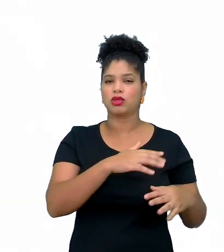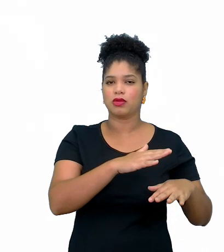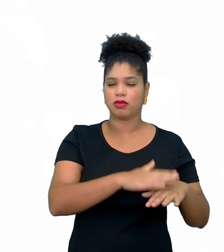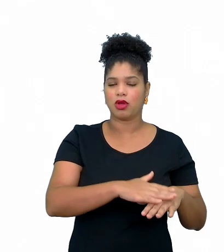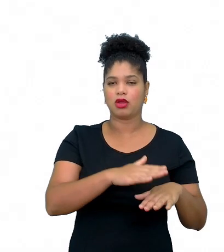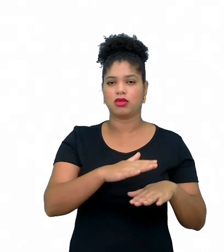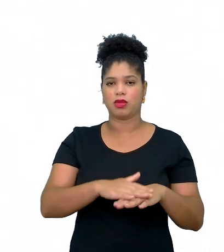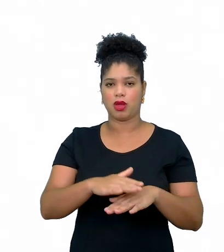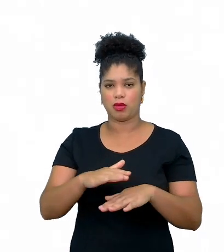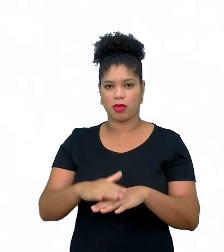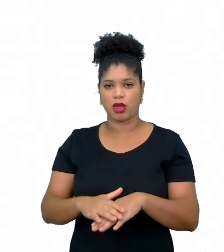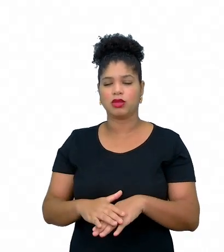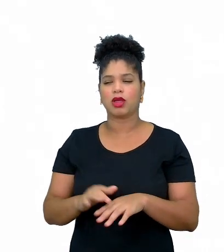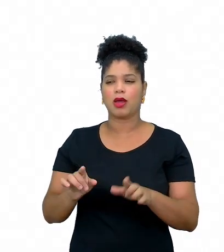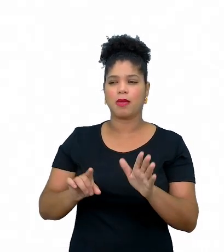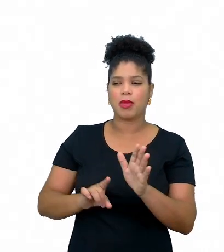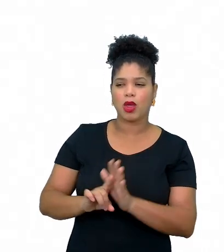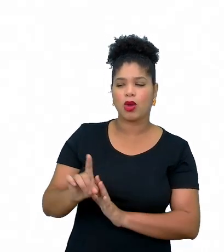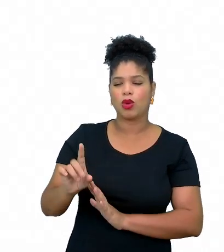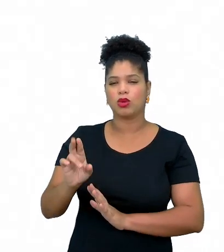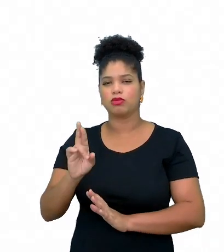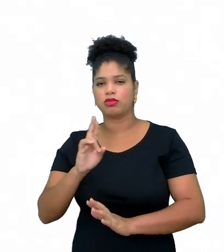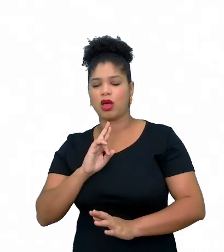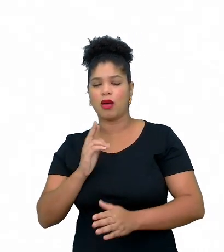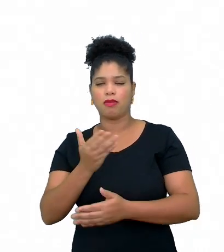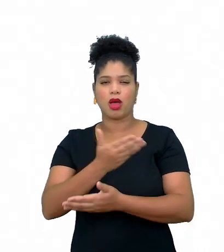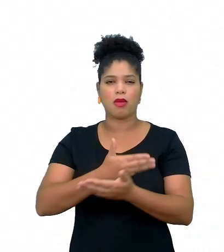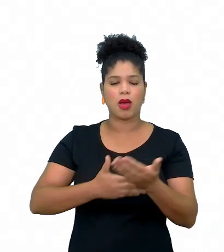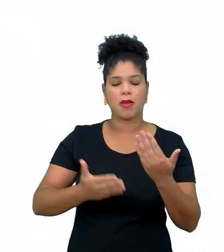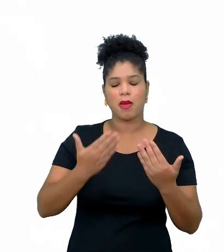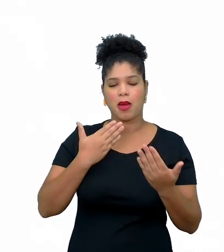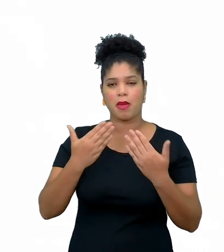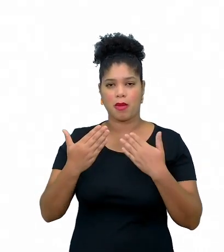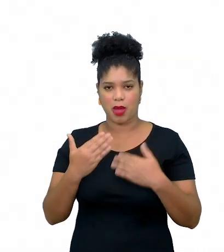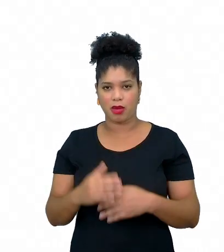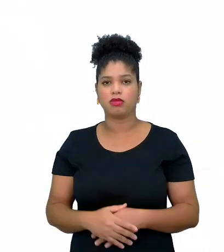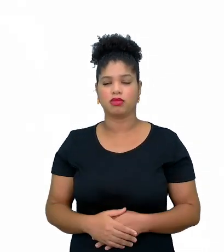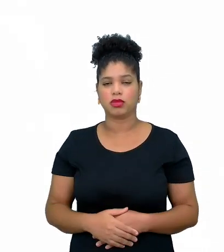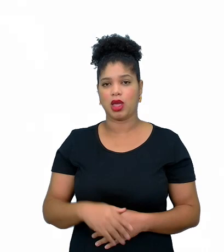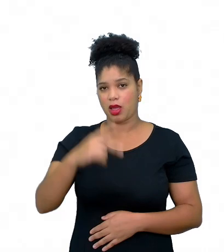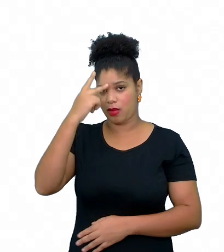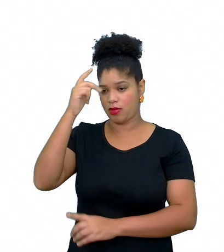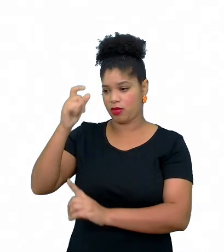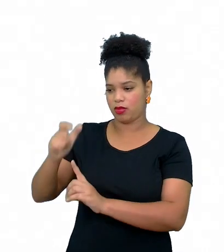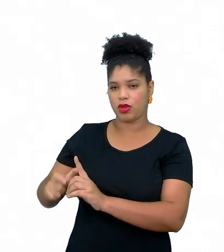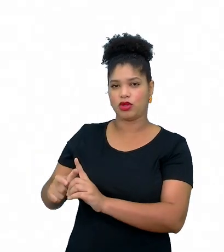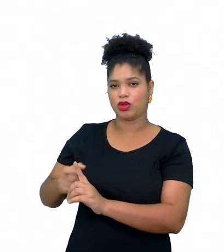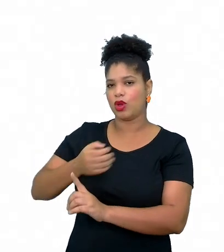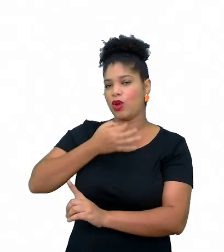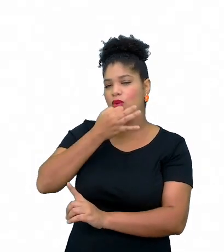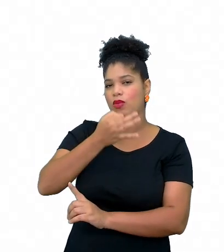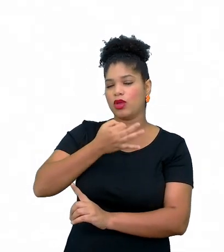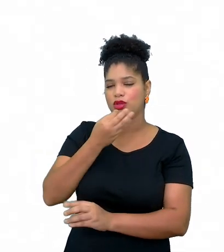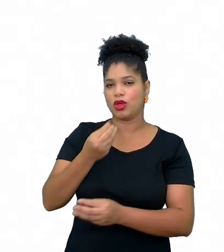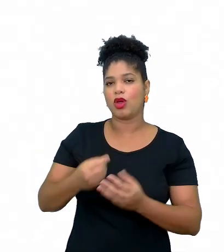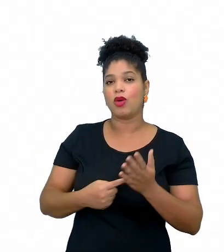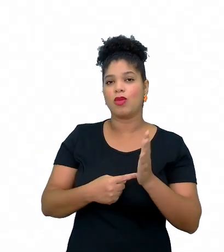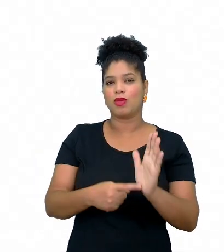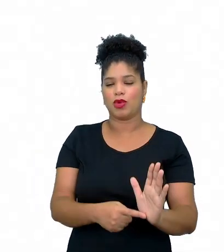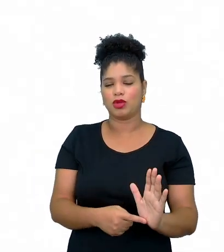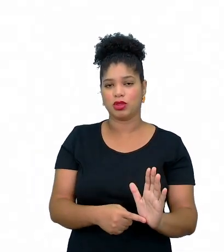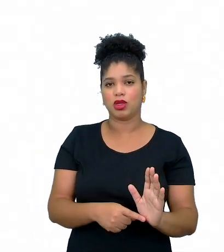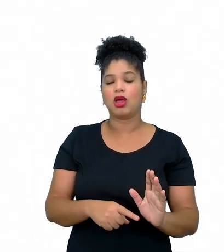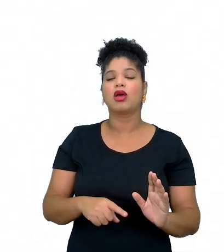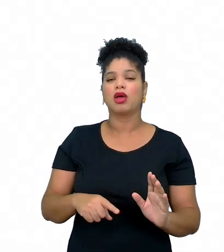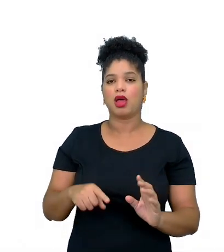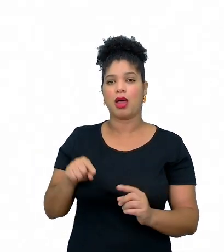que é questionado, refere-se àquela pessoa que trouxe aquele elemento polêmico à tona, mas também a